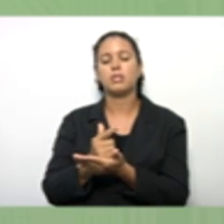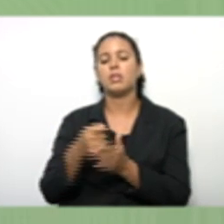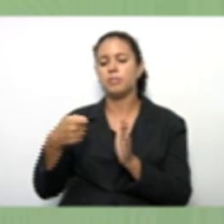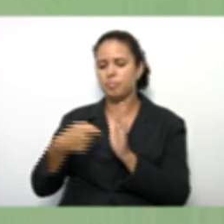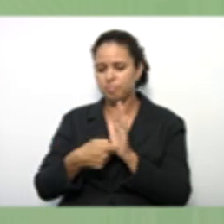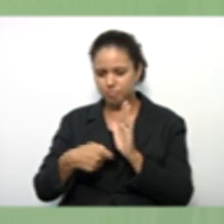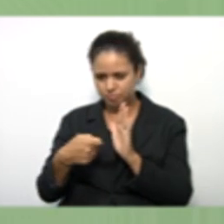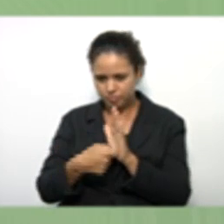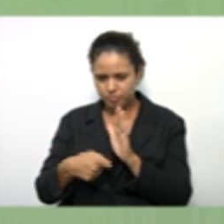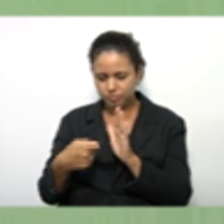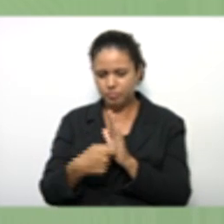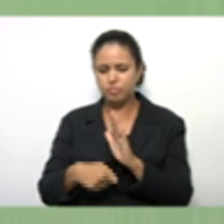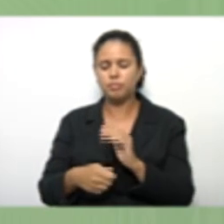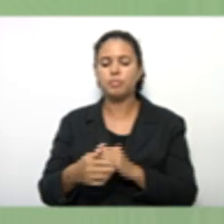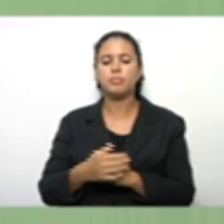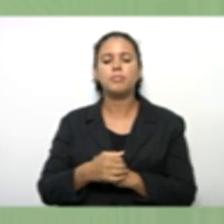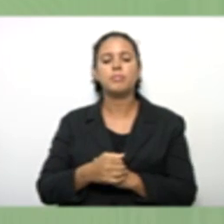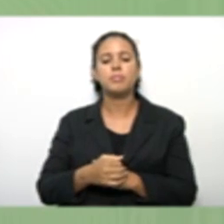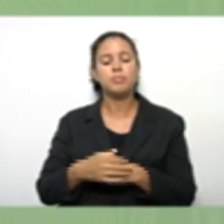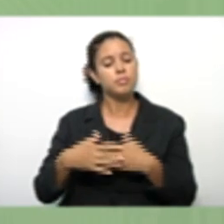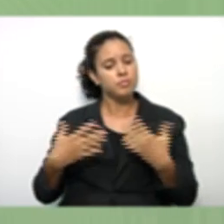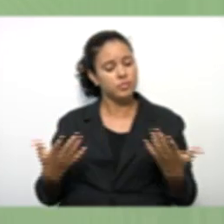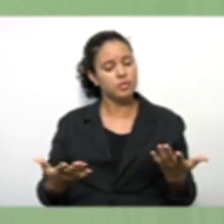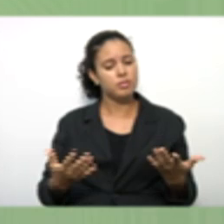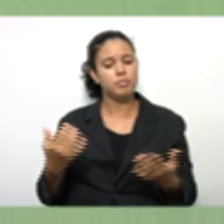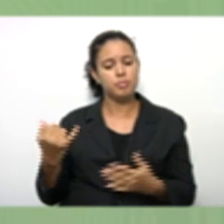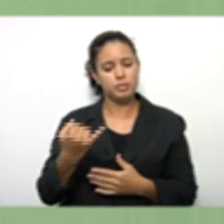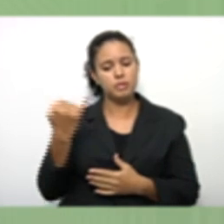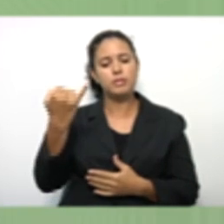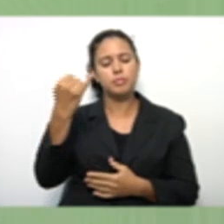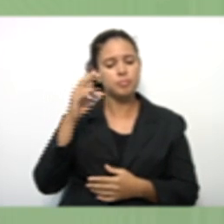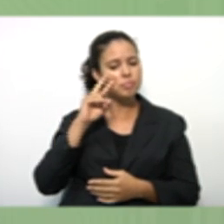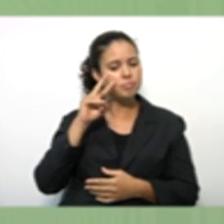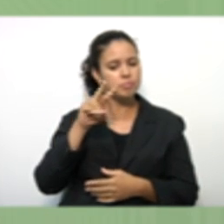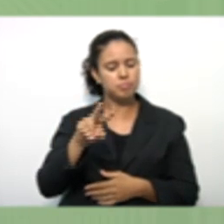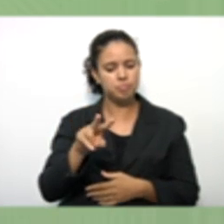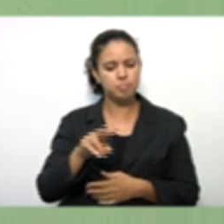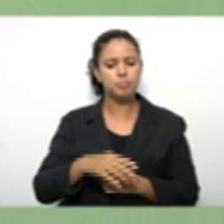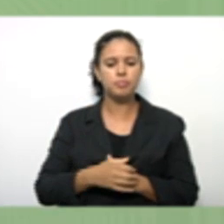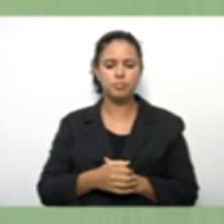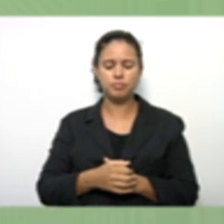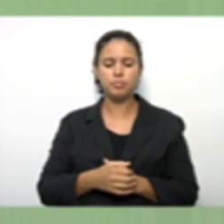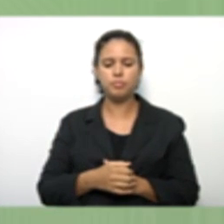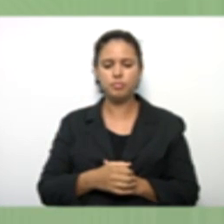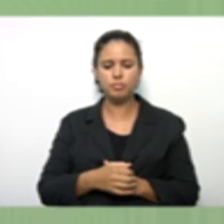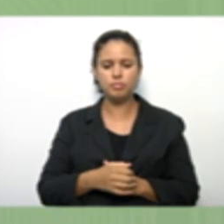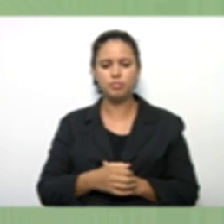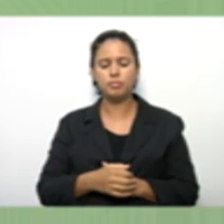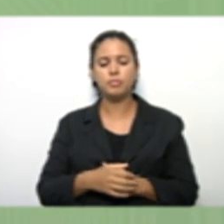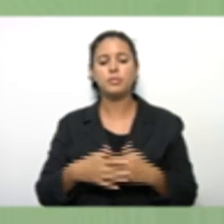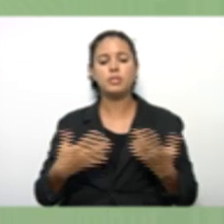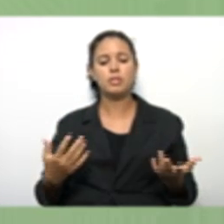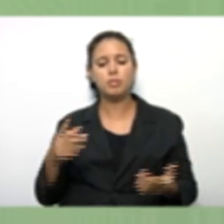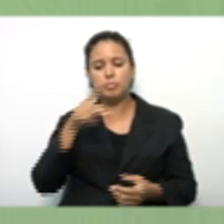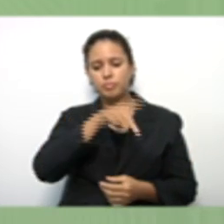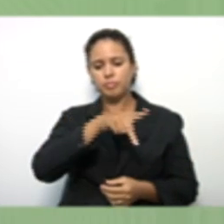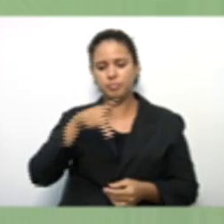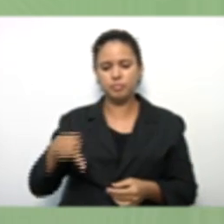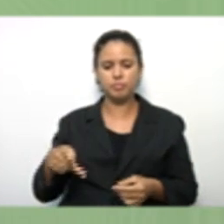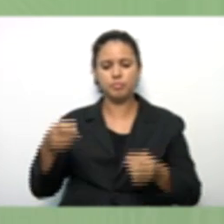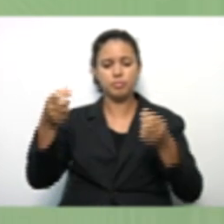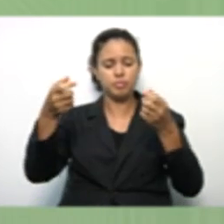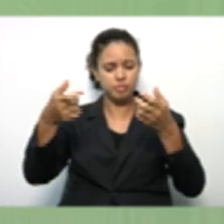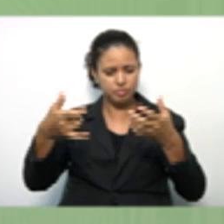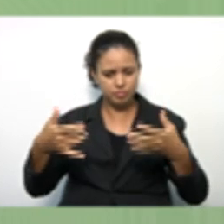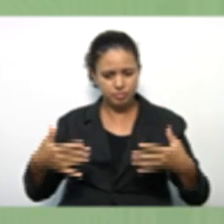obrigação. E olha que coisa interessante que nós temos ali no quadro. De uma forma simples, a professora ela